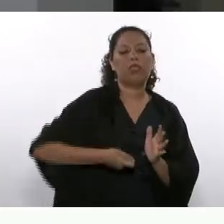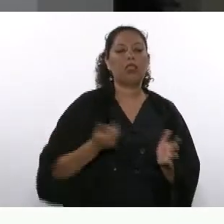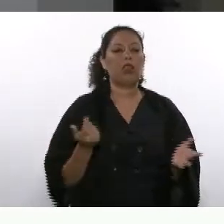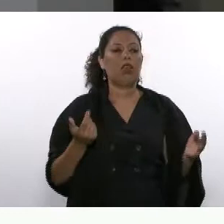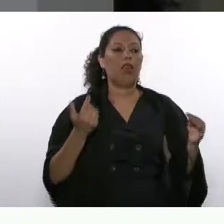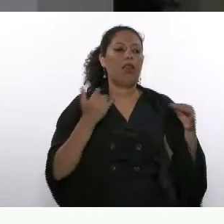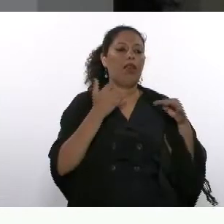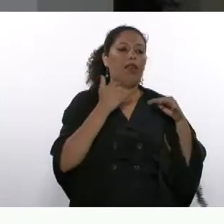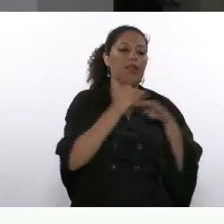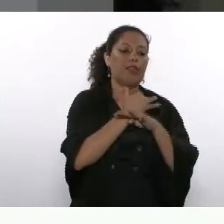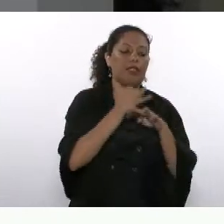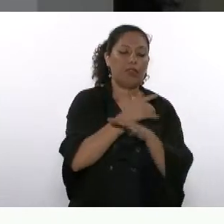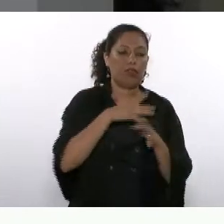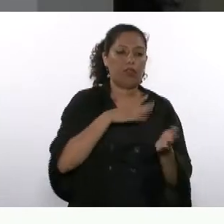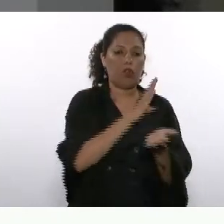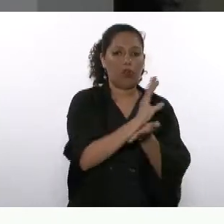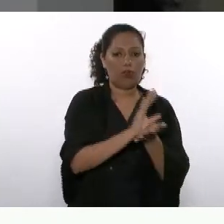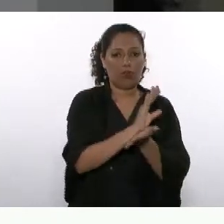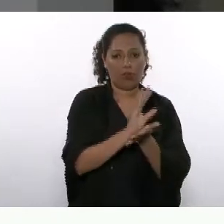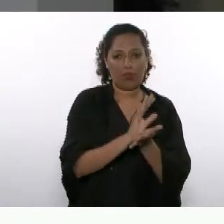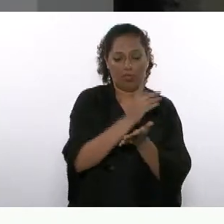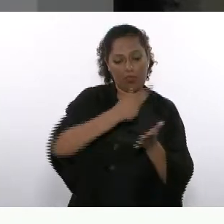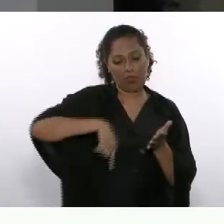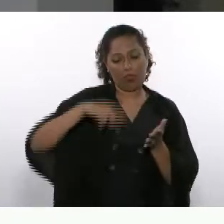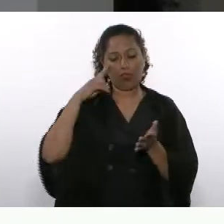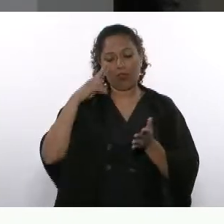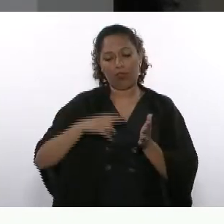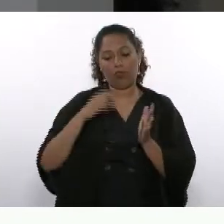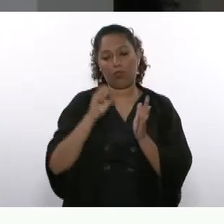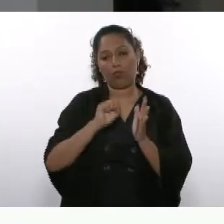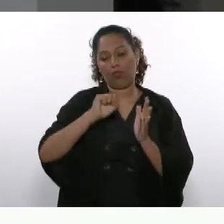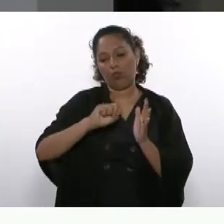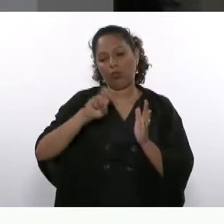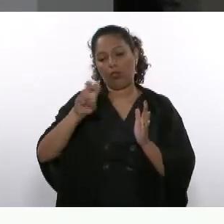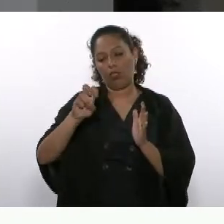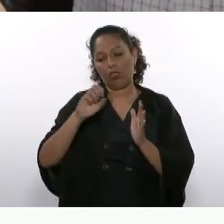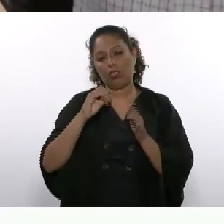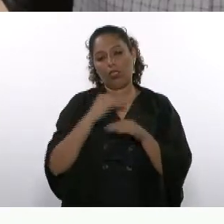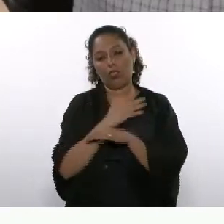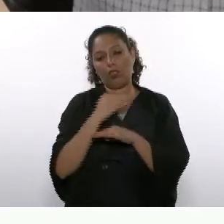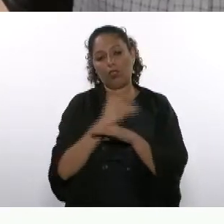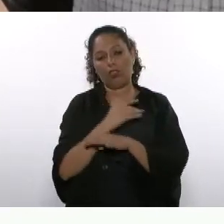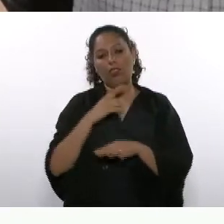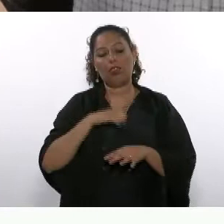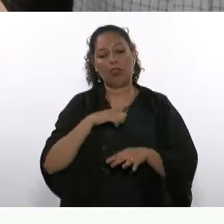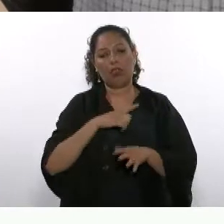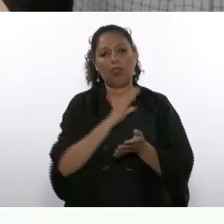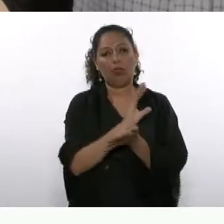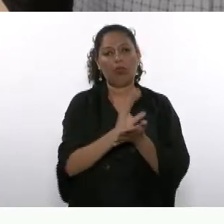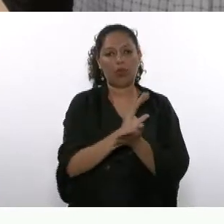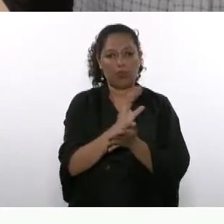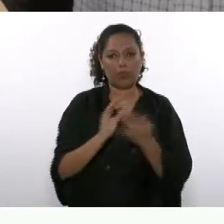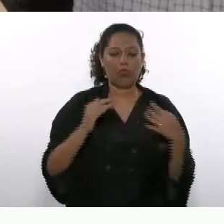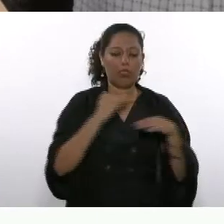recebam verbas do governo federal, a gente aumentou para 85 municípios tendo conselhos municipais de turismo. O